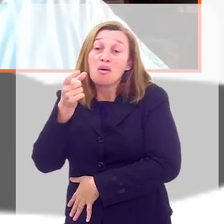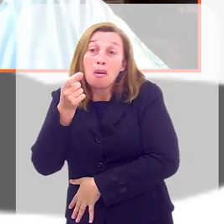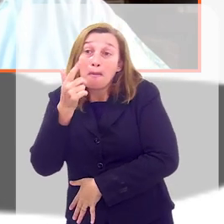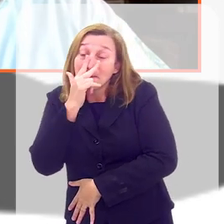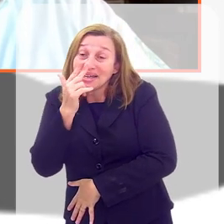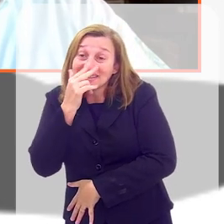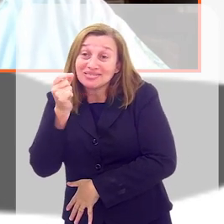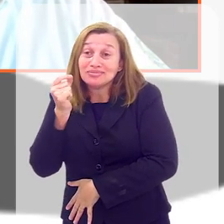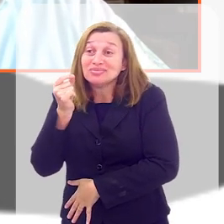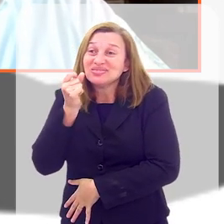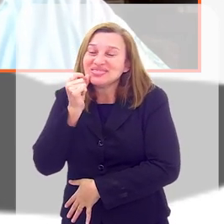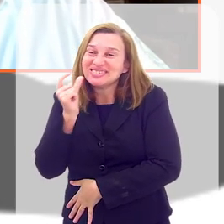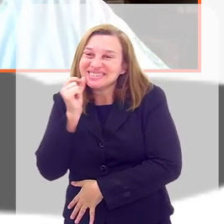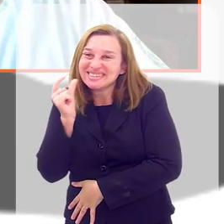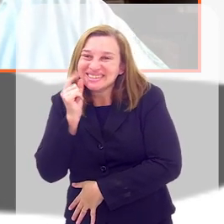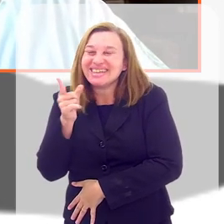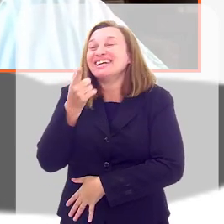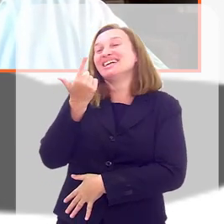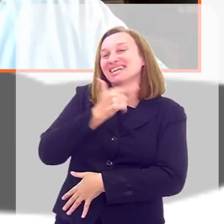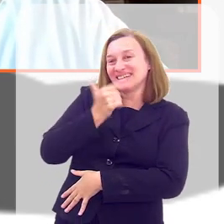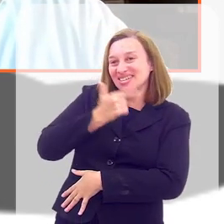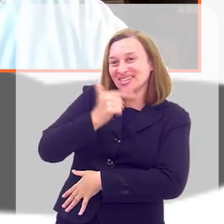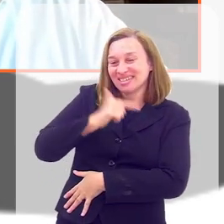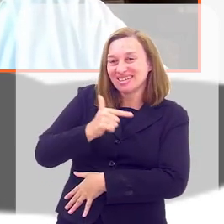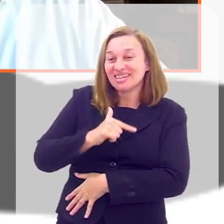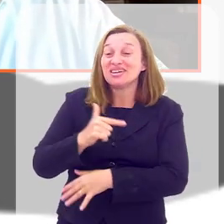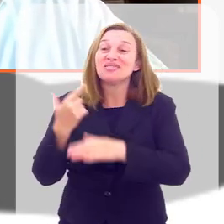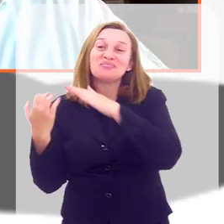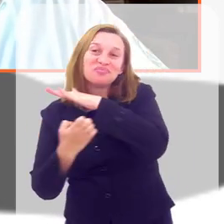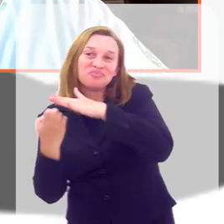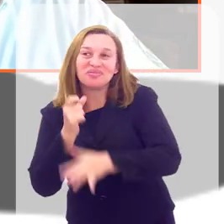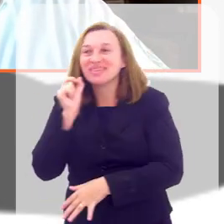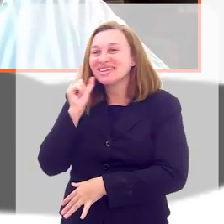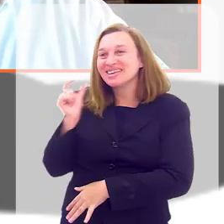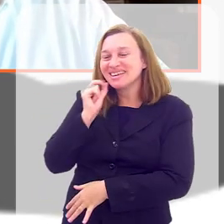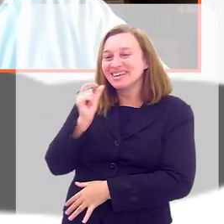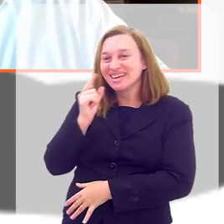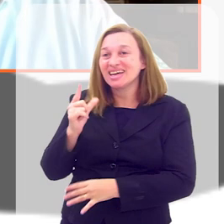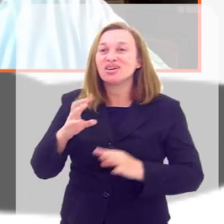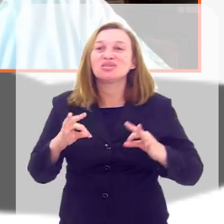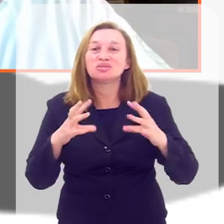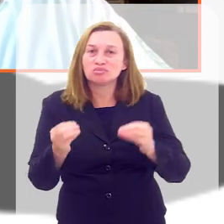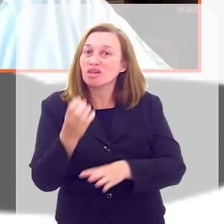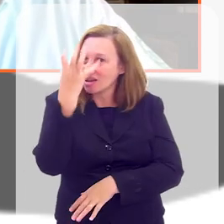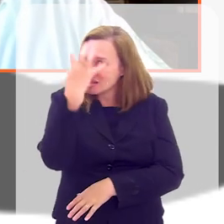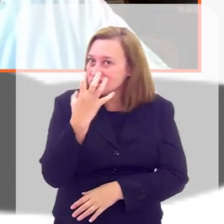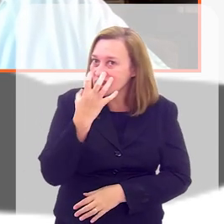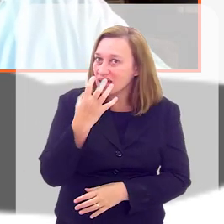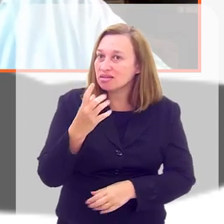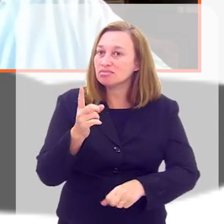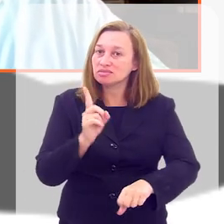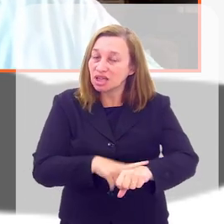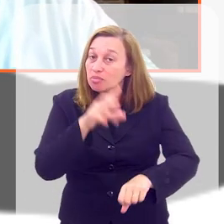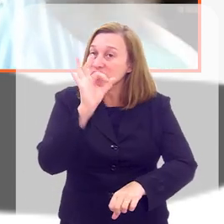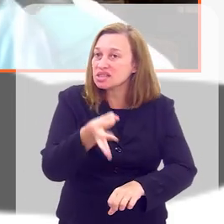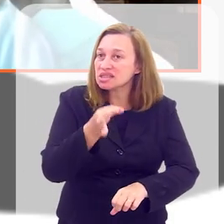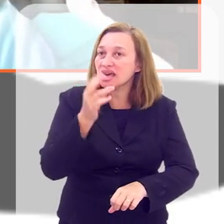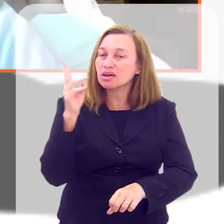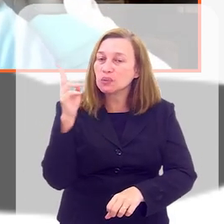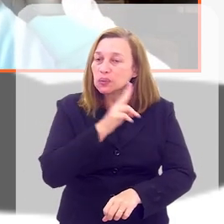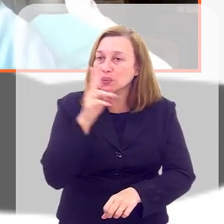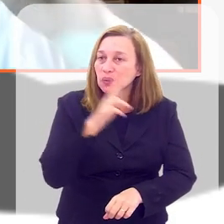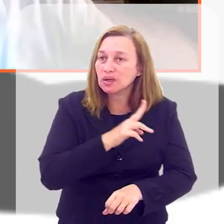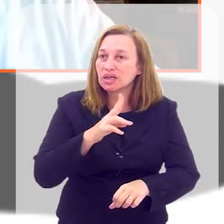empresa séria que entrega em frase Pois é uma empresa gatinha que além de tudo